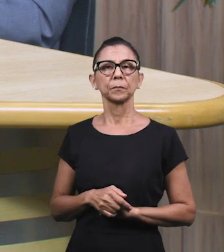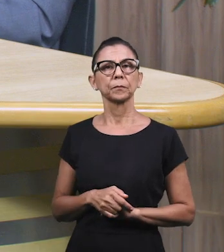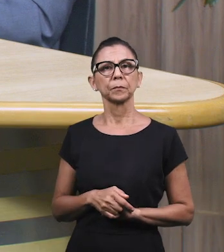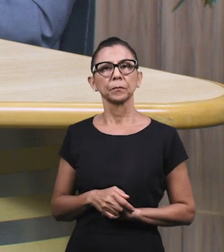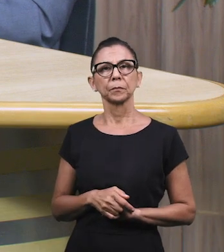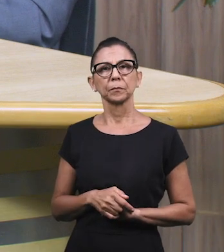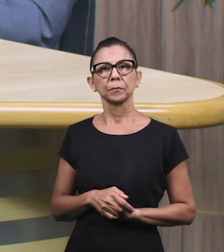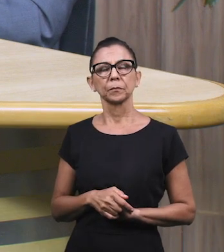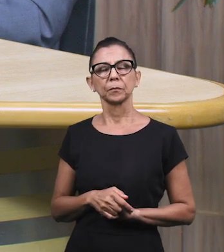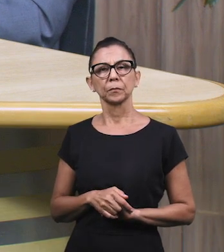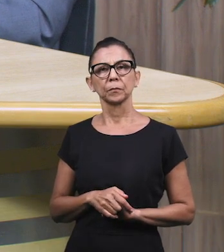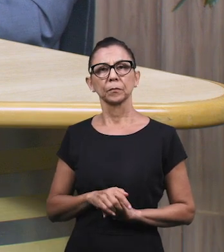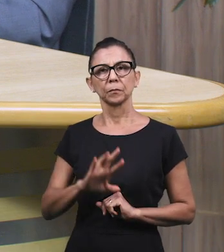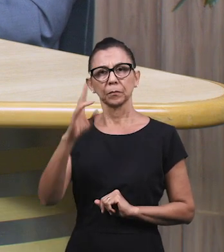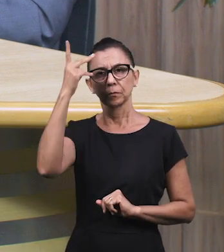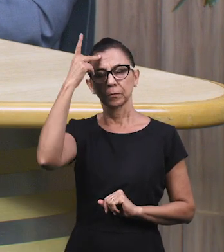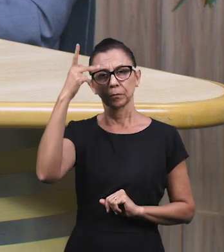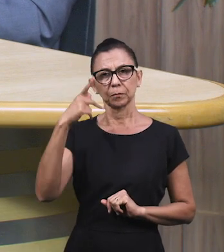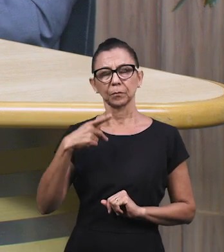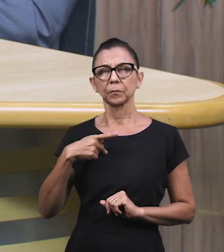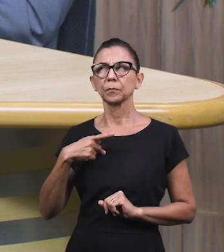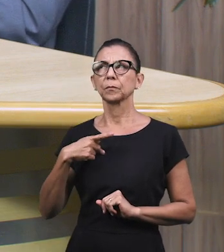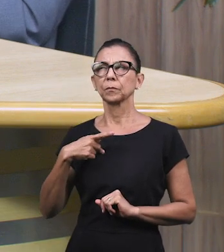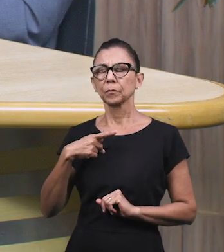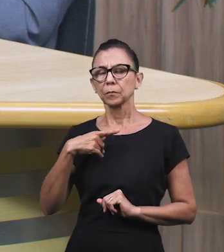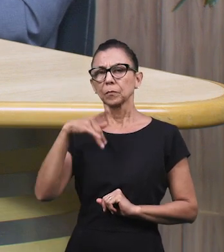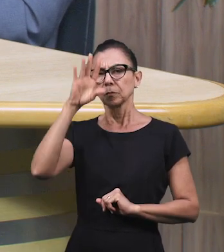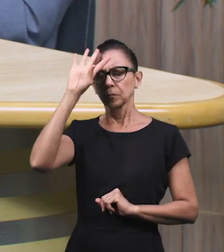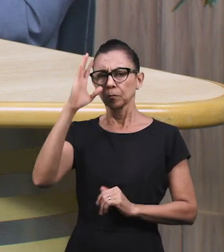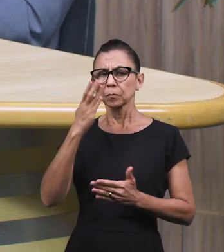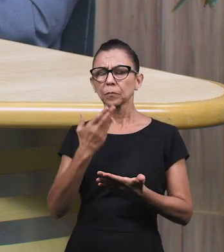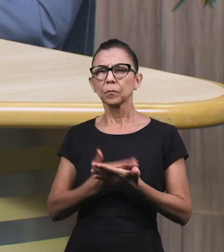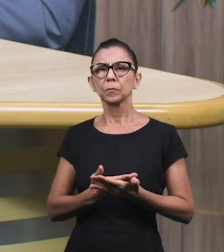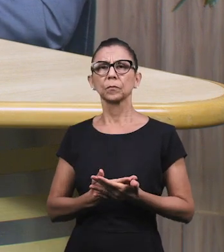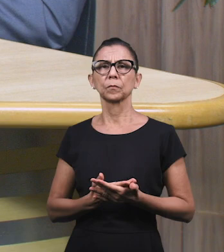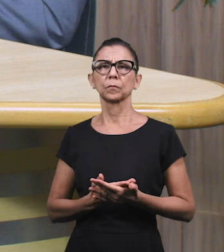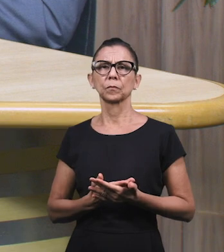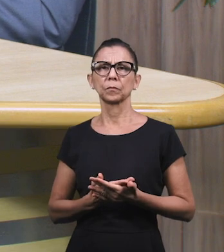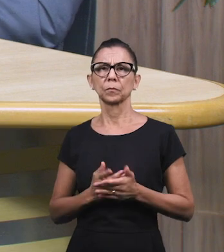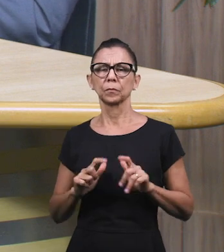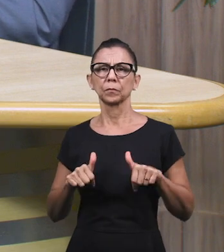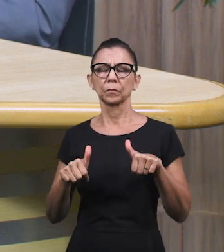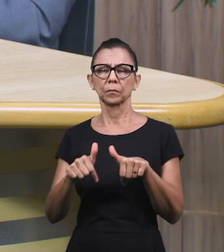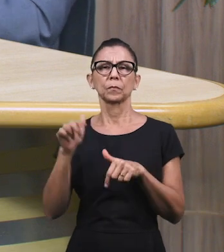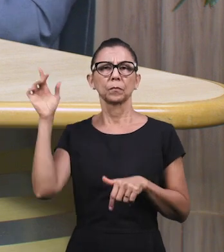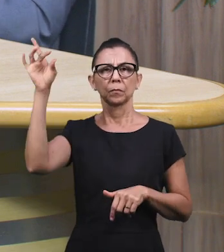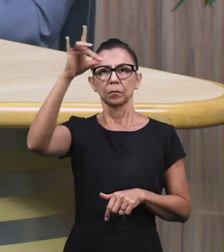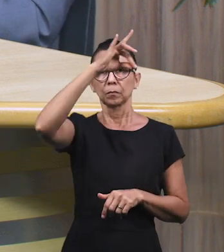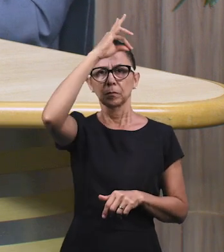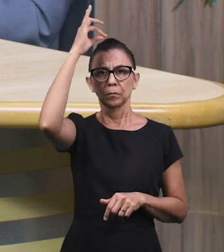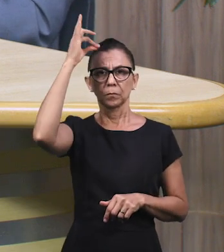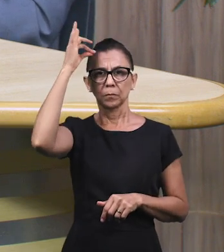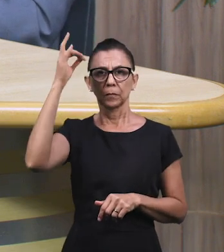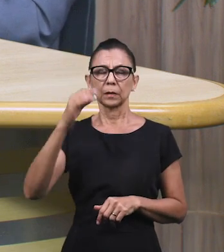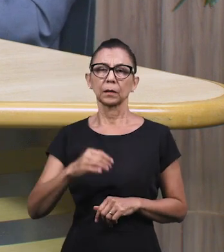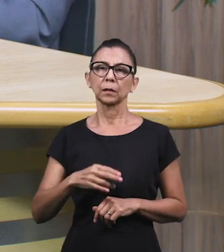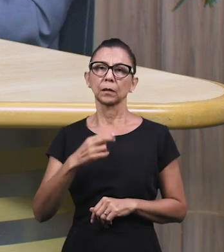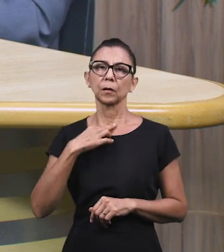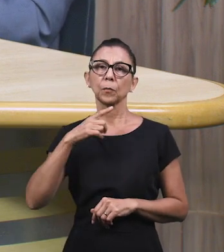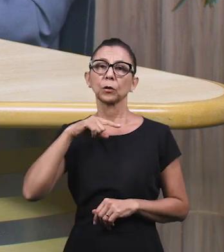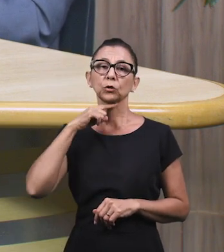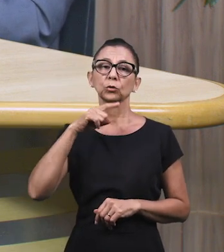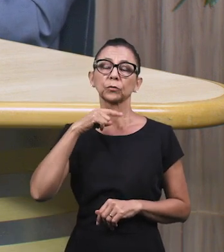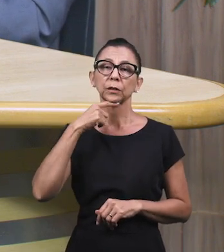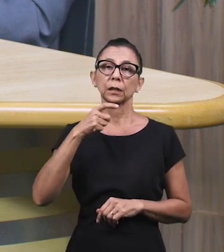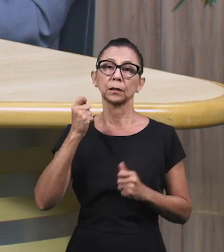o homem, ele tem que ter essa confiança. Ele não pode duvidar, ele não pode ser incrédulo, mas ele tem que ser